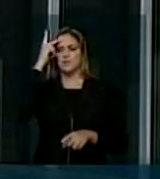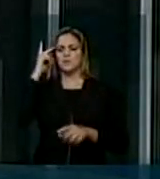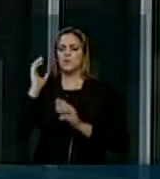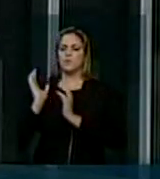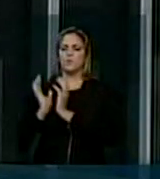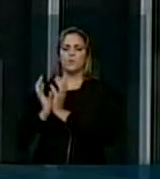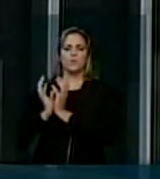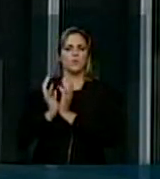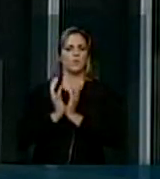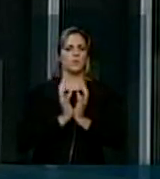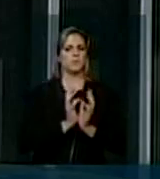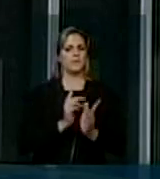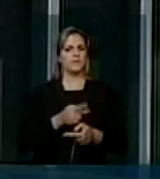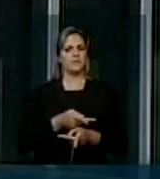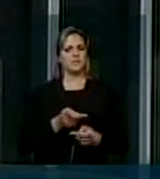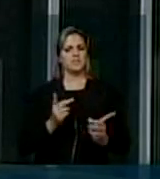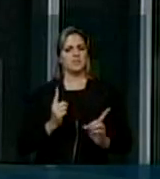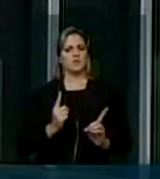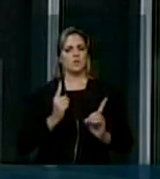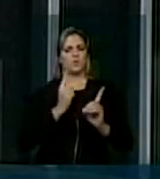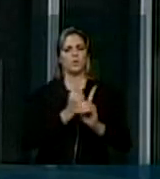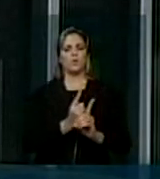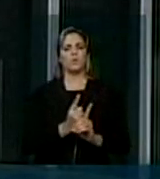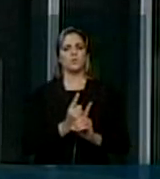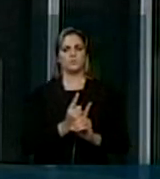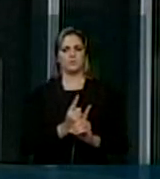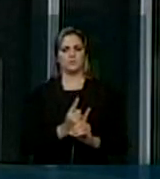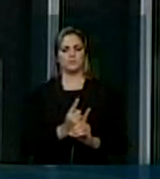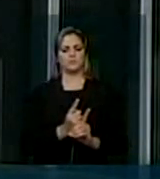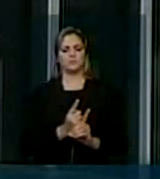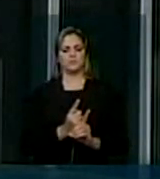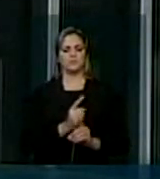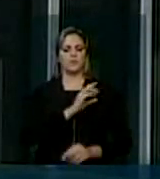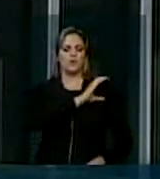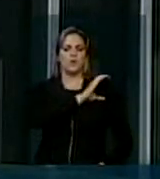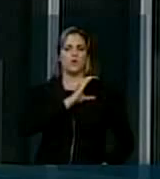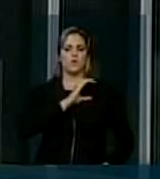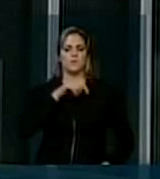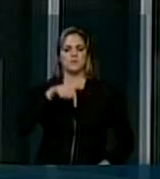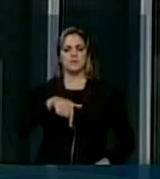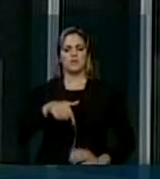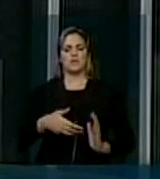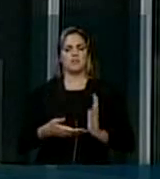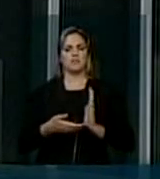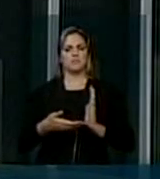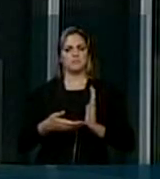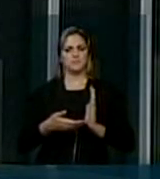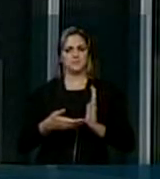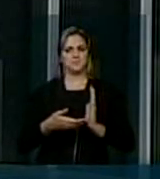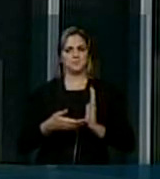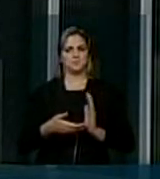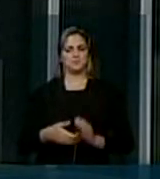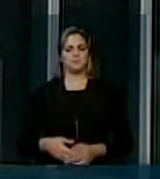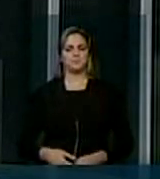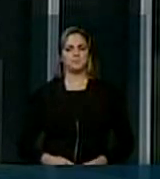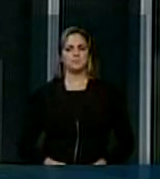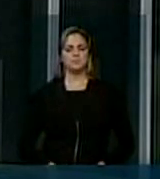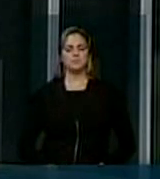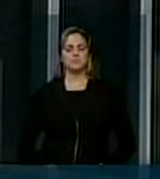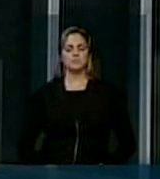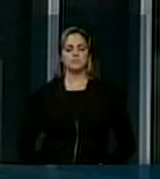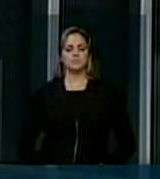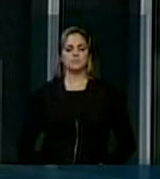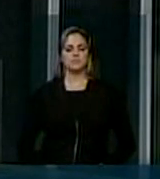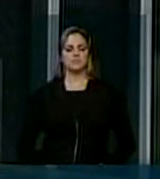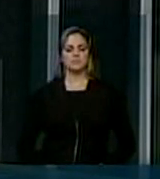estavam neste encontro, no corredor das comissões, aqui na Câmara dos